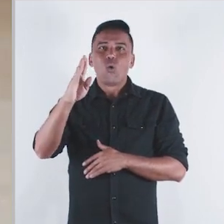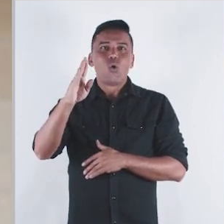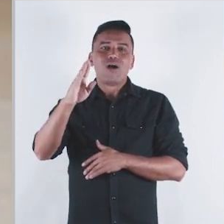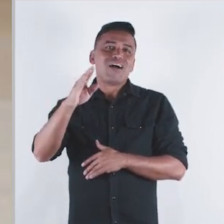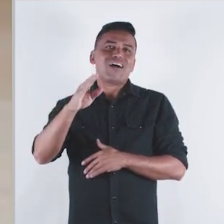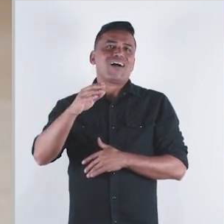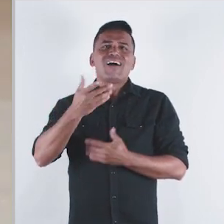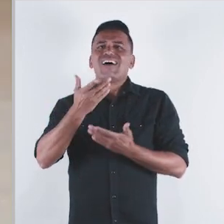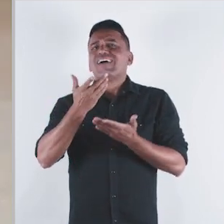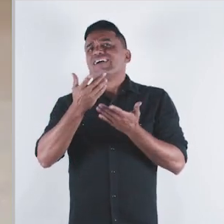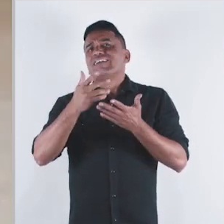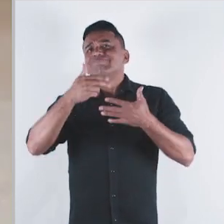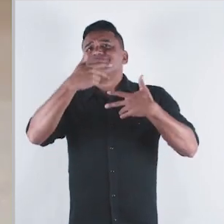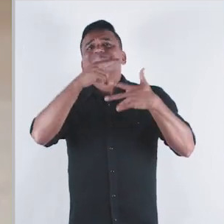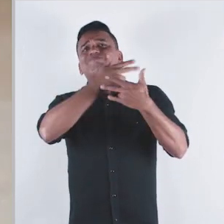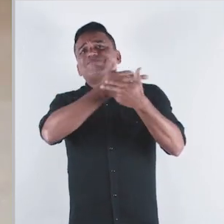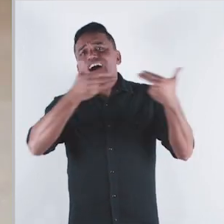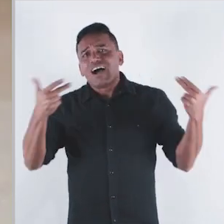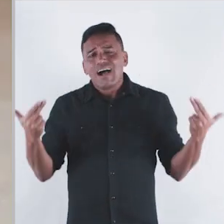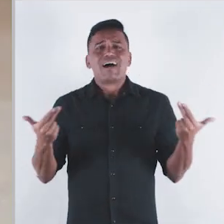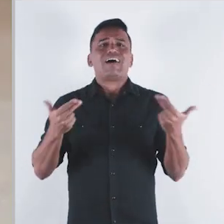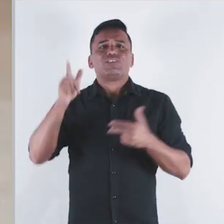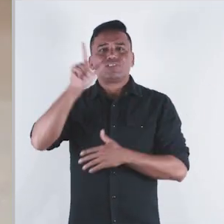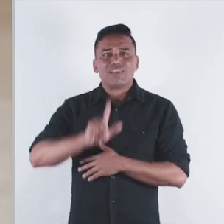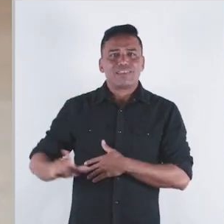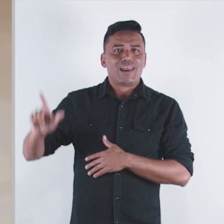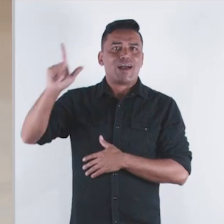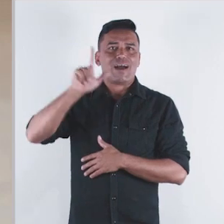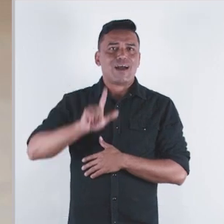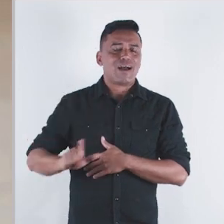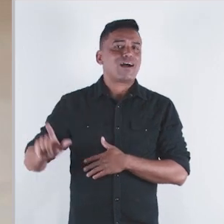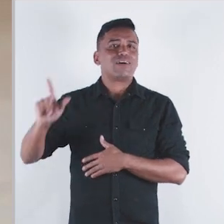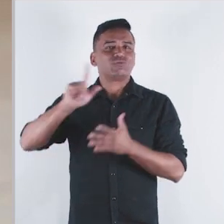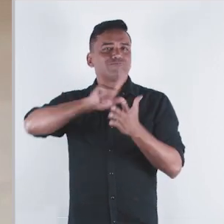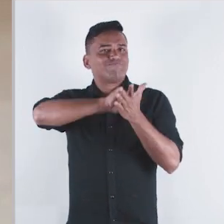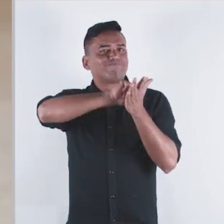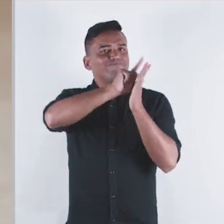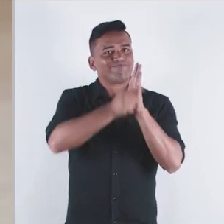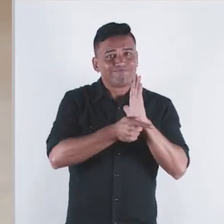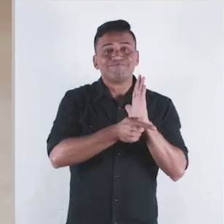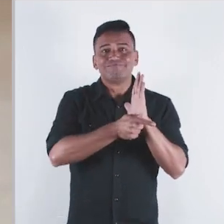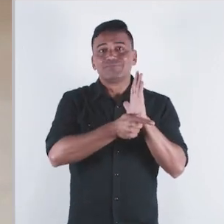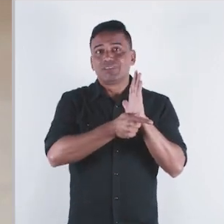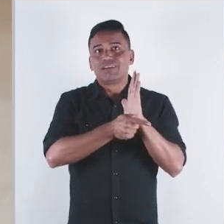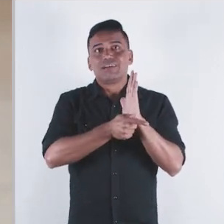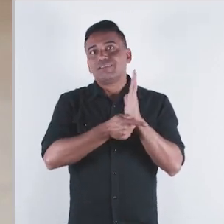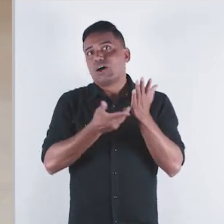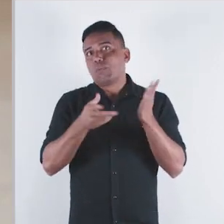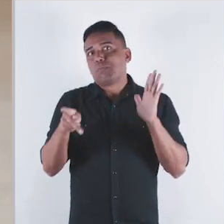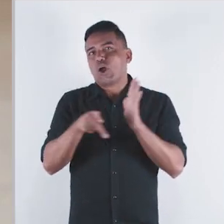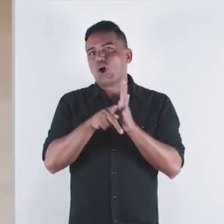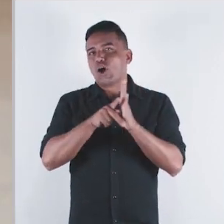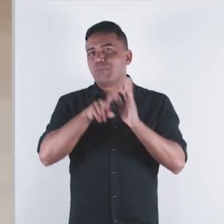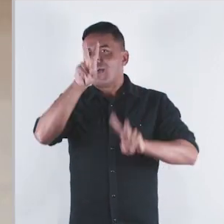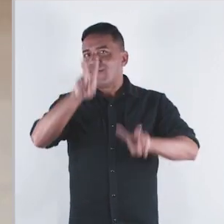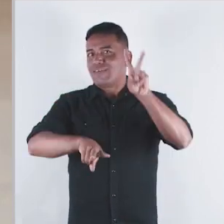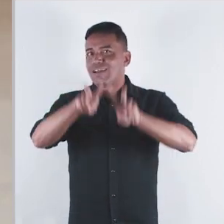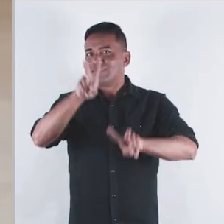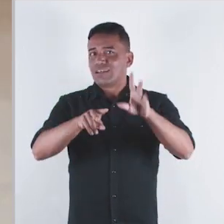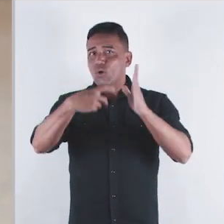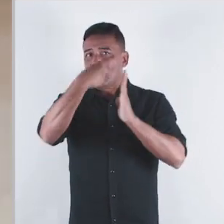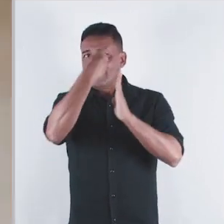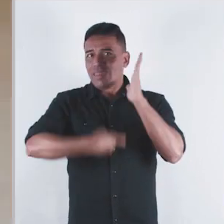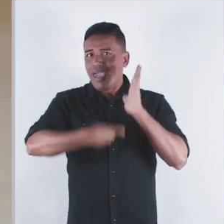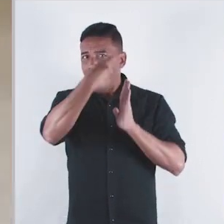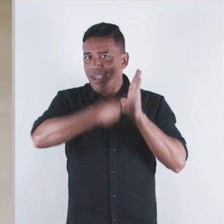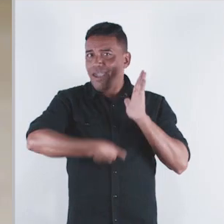né? Os nossos principais parâmetros de avaliação dos textos literários, os nossos